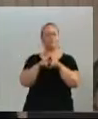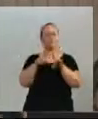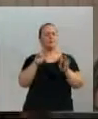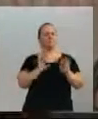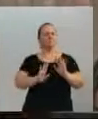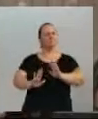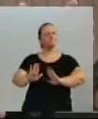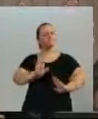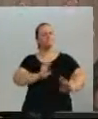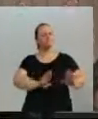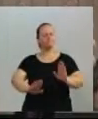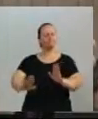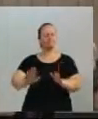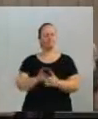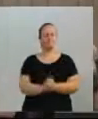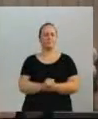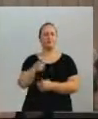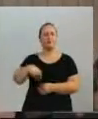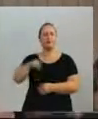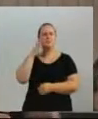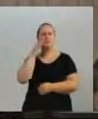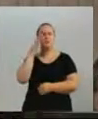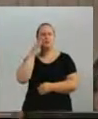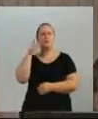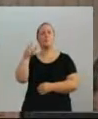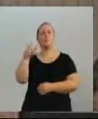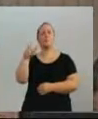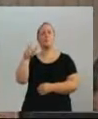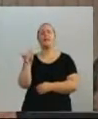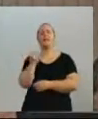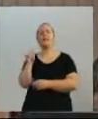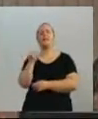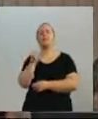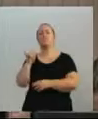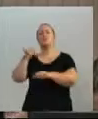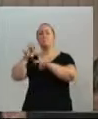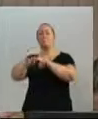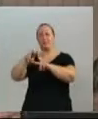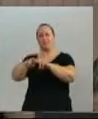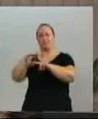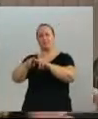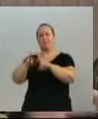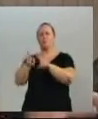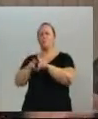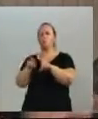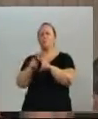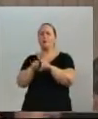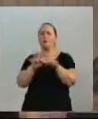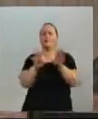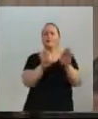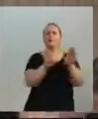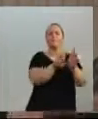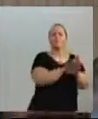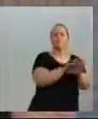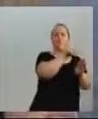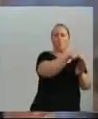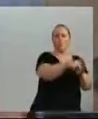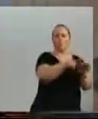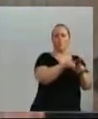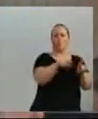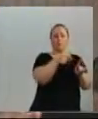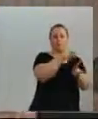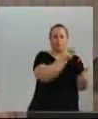Sabemos que o presídio do Matadouro, ali em Itajaí, também, quando foi feito Caianduba, eles iam fechar o do Matadouro. Na verdade, hoje, do